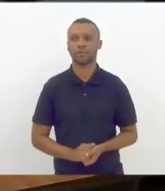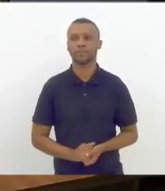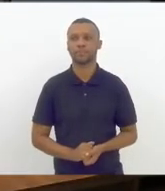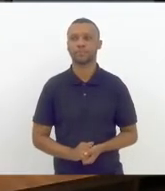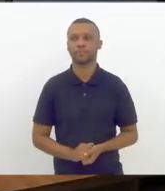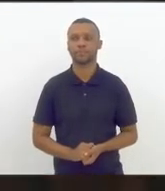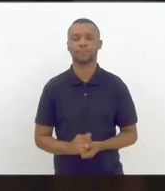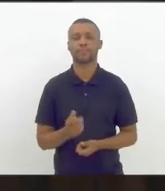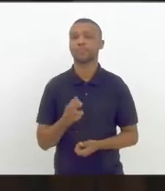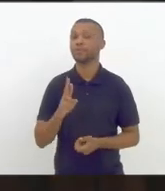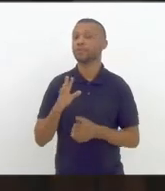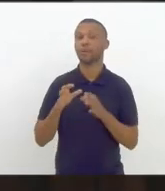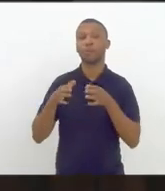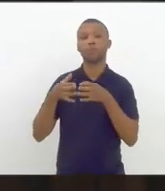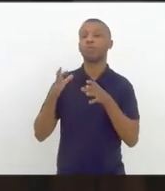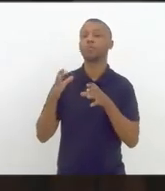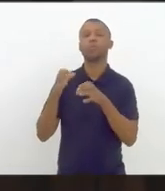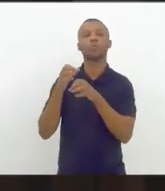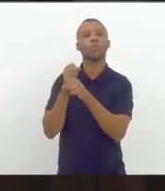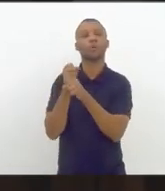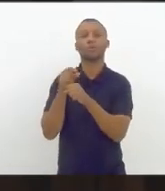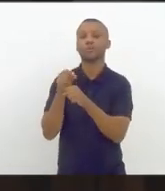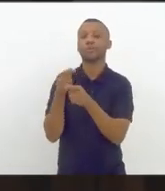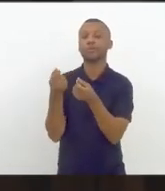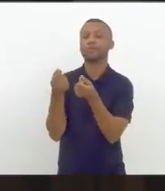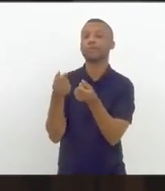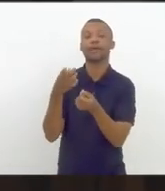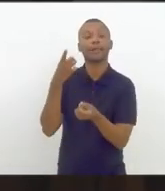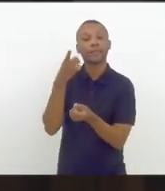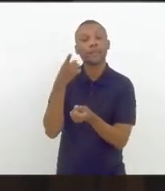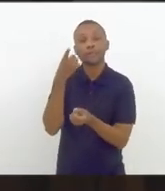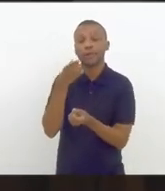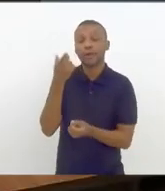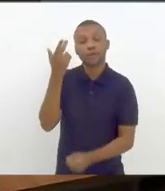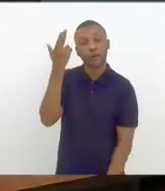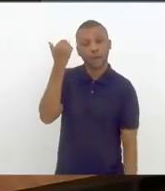Pela Comissão de Orçamento, deputado Eliomar Coelho.